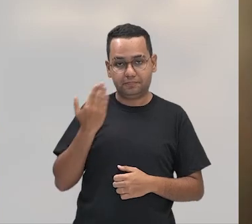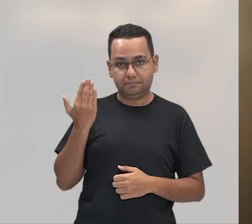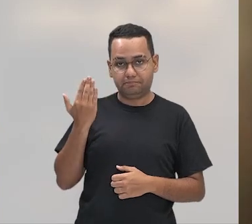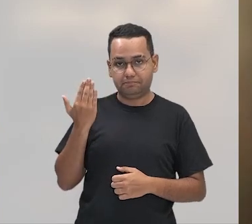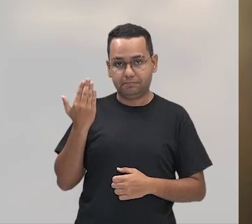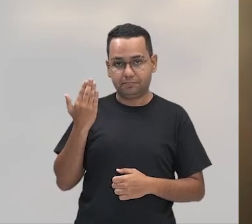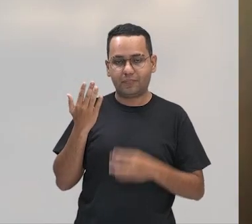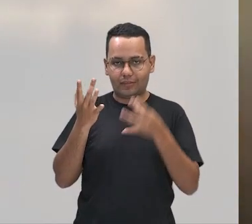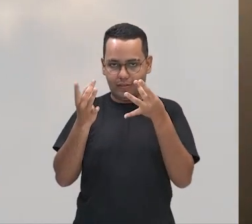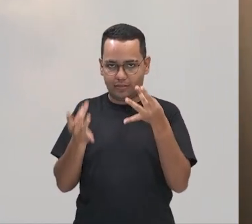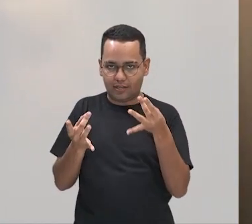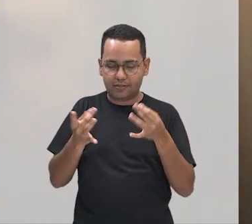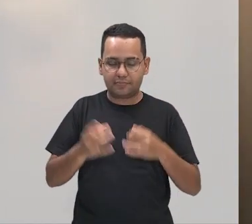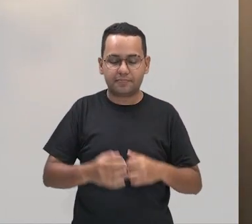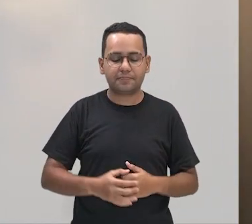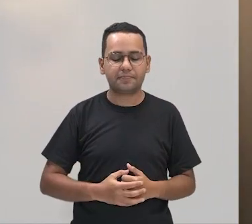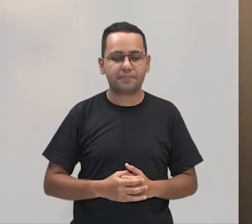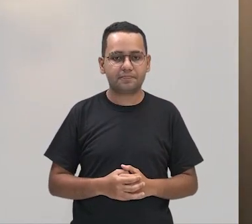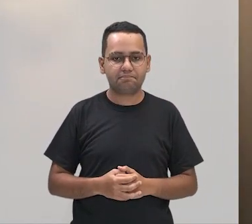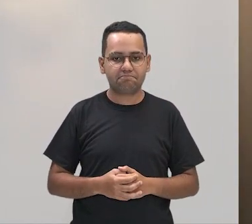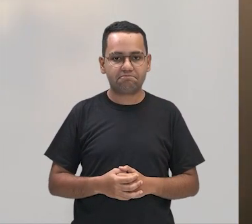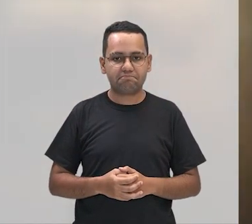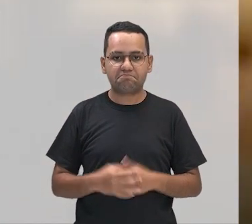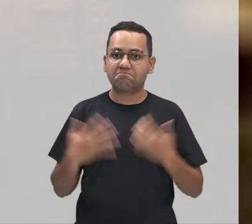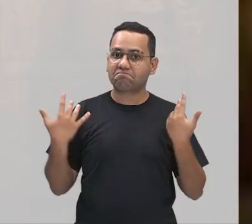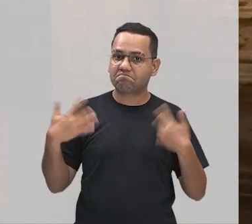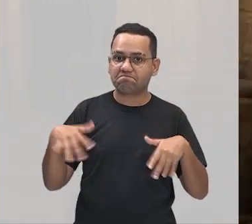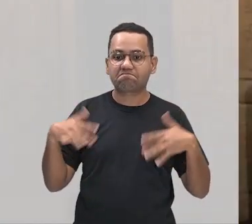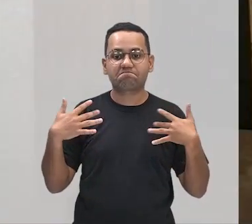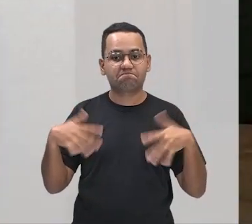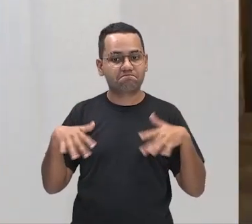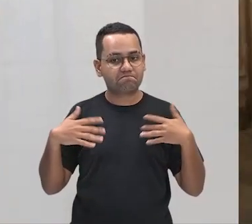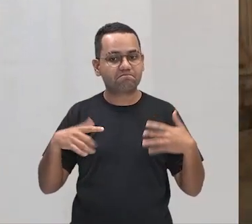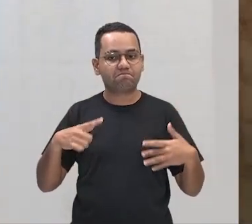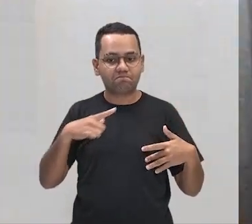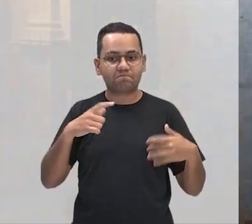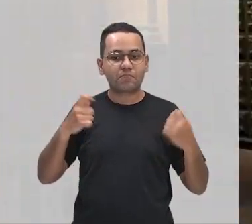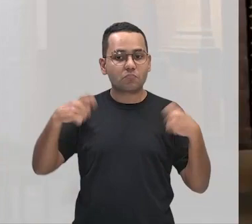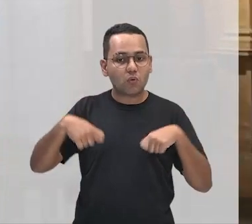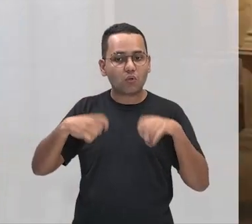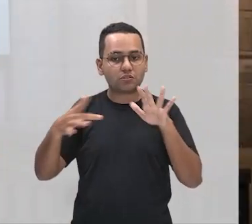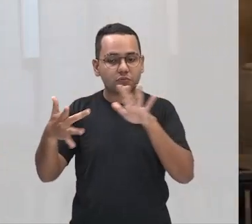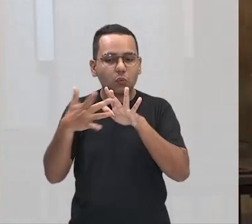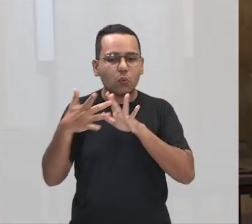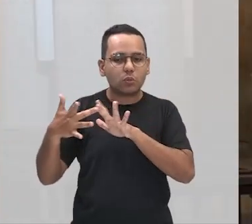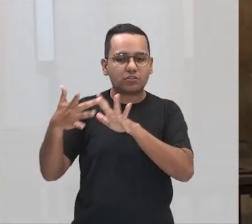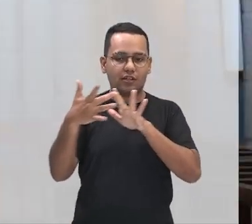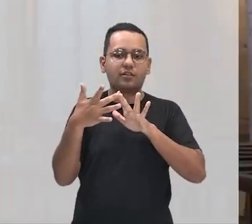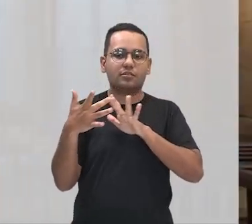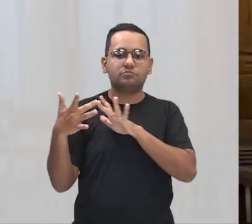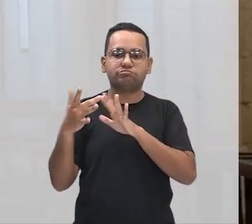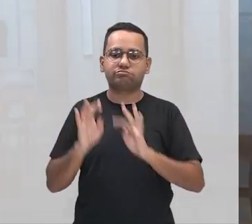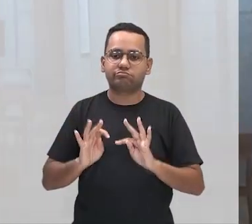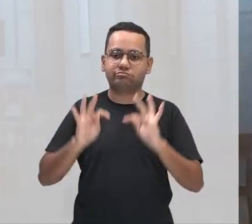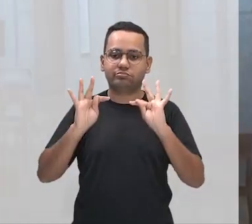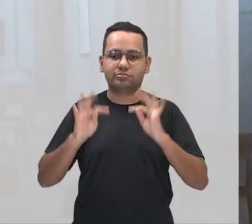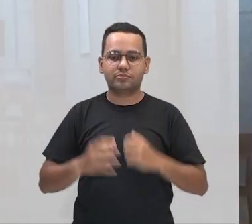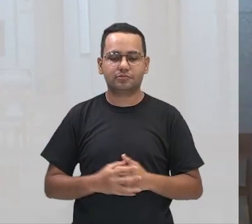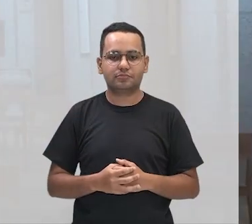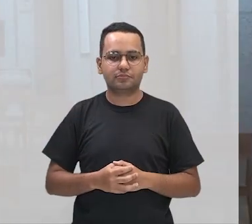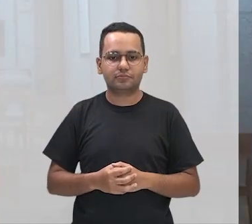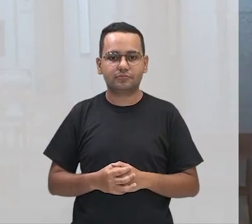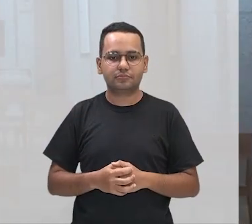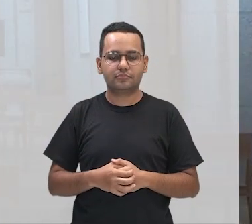E olha que incrível que a tecnologia está permitindo a gente fazer essa visita. A gente está aqui na sala de